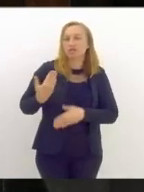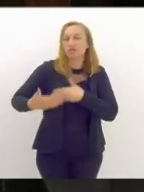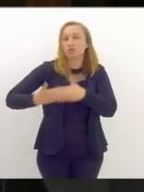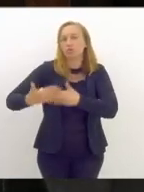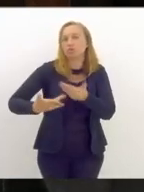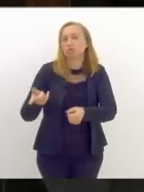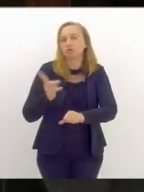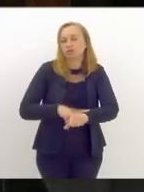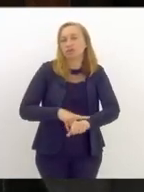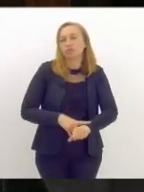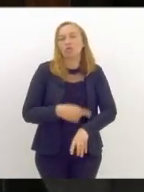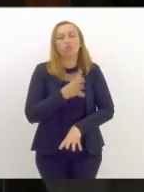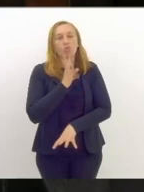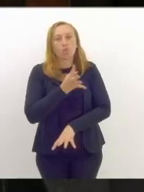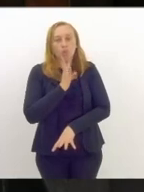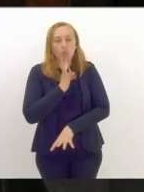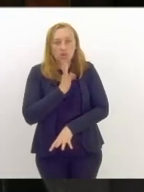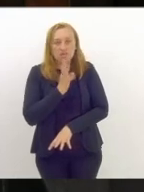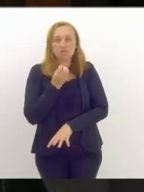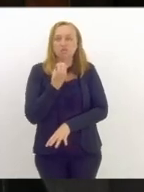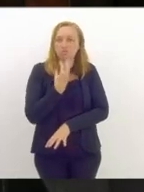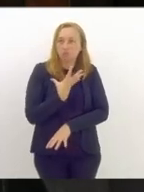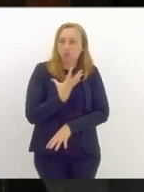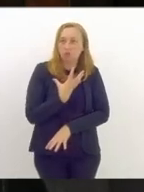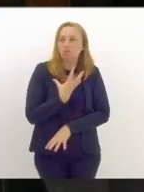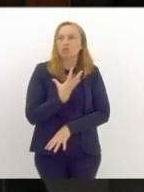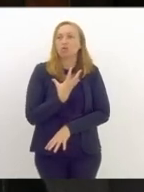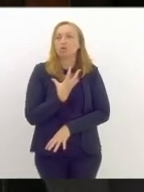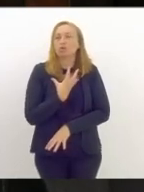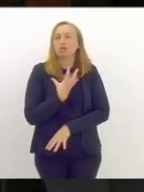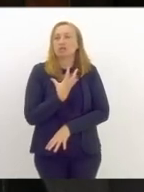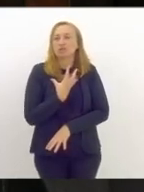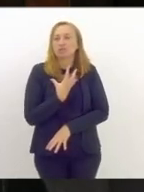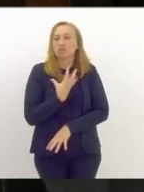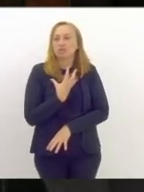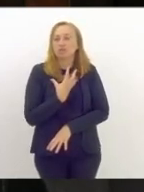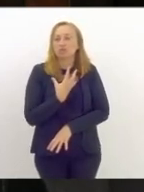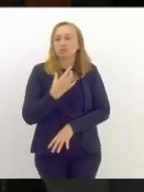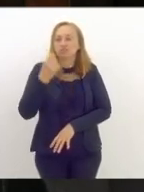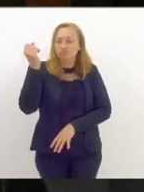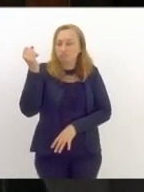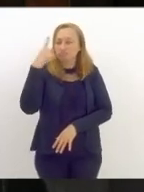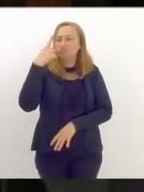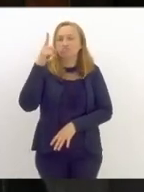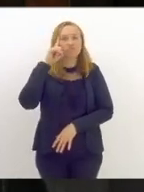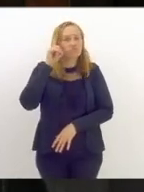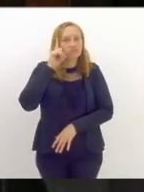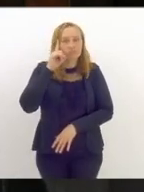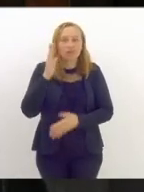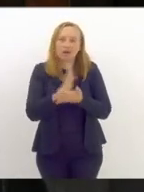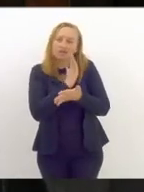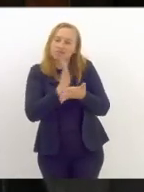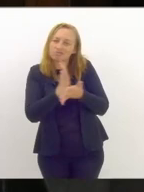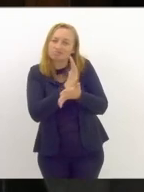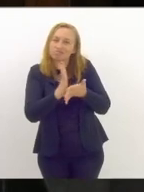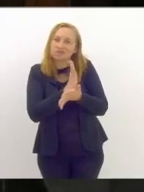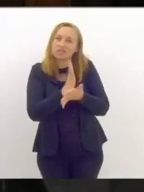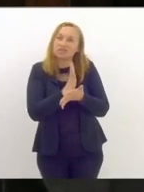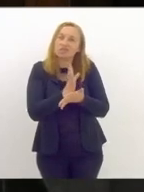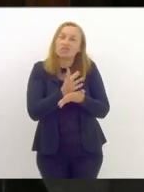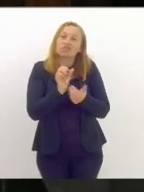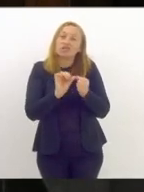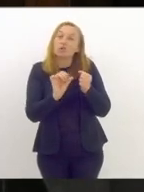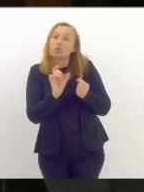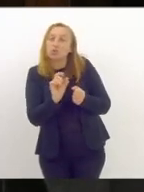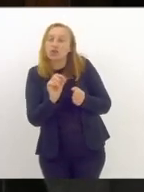E é um reconhecimento, e é alguém que eu me espelho a cada dia também, para poder... Às vezes a gente está... O que, que eu faria? Não,